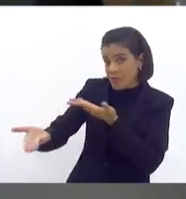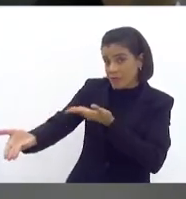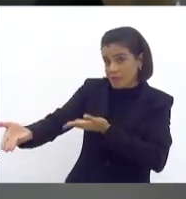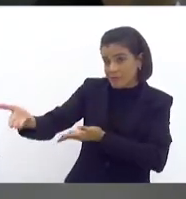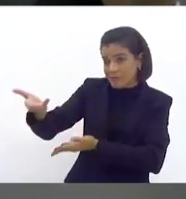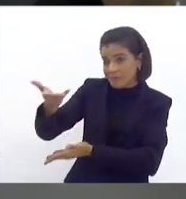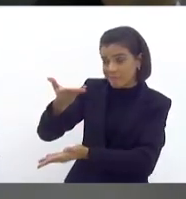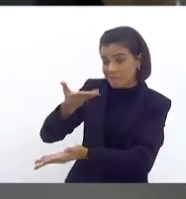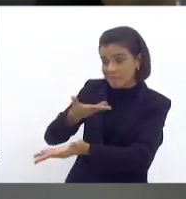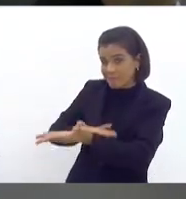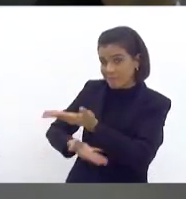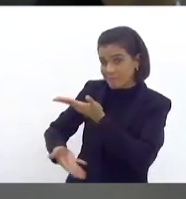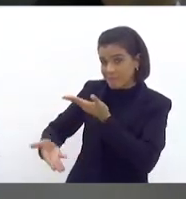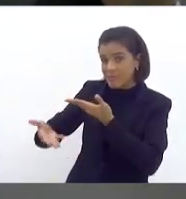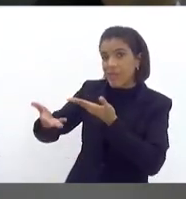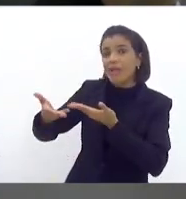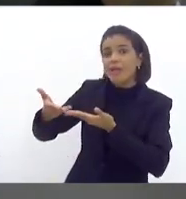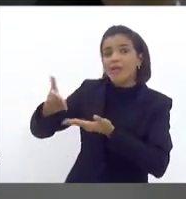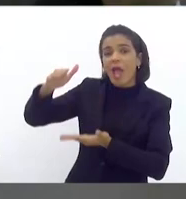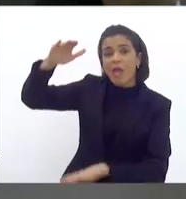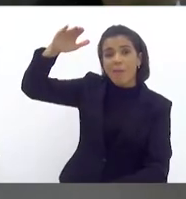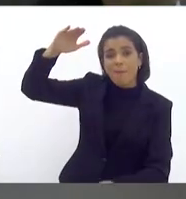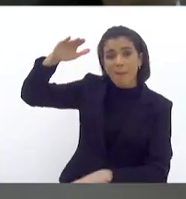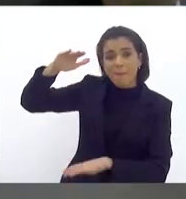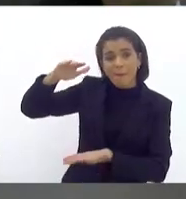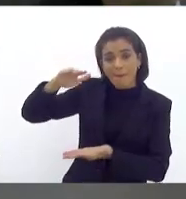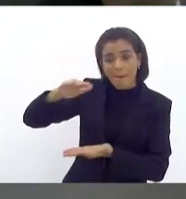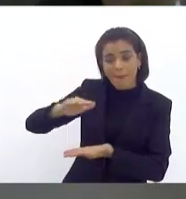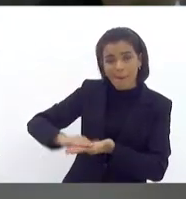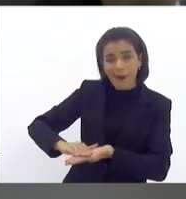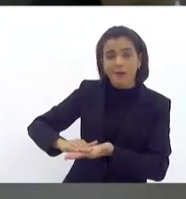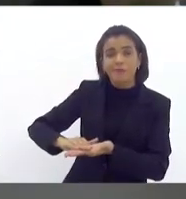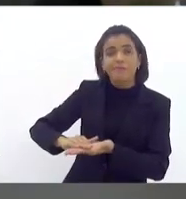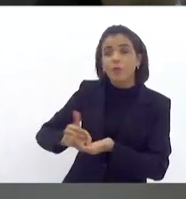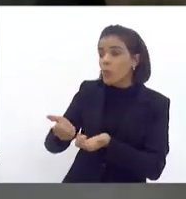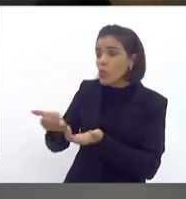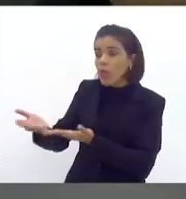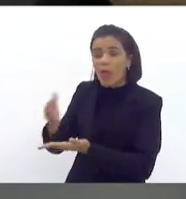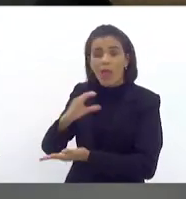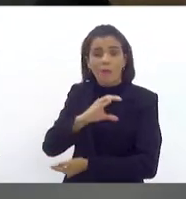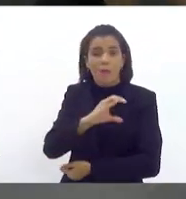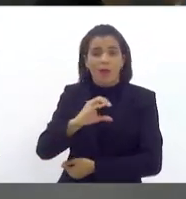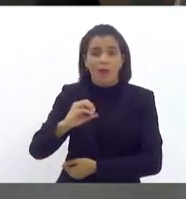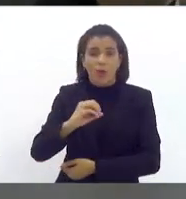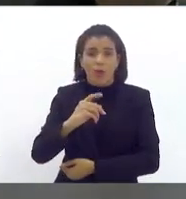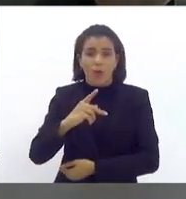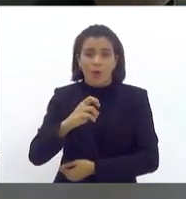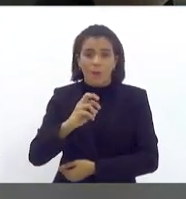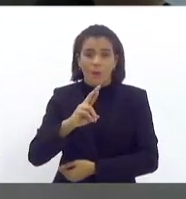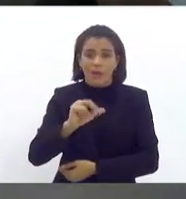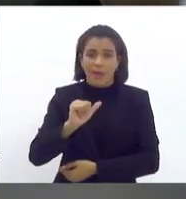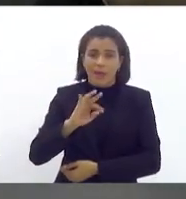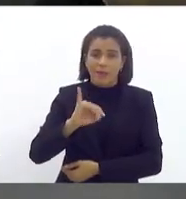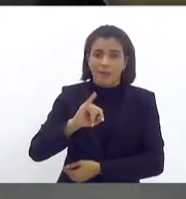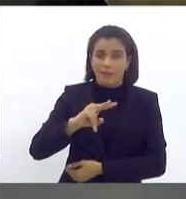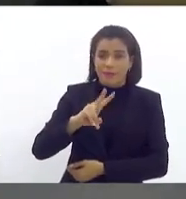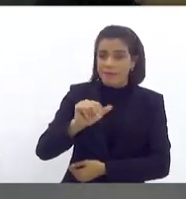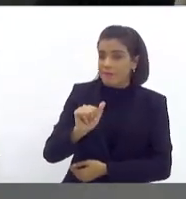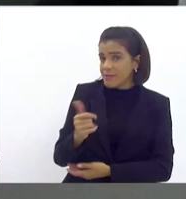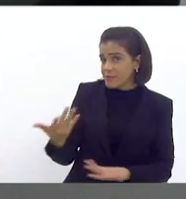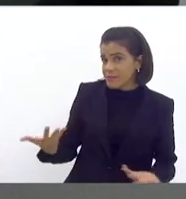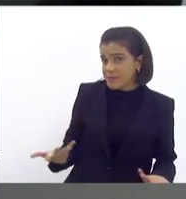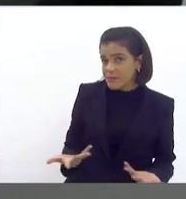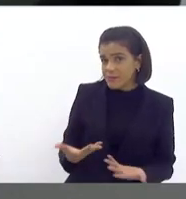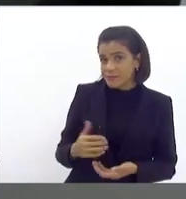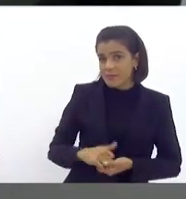e acabam esvaziando e inviabilizando as cooperativas. Então a questão era a seguinte: como viabilizar as